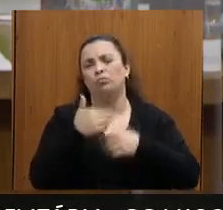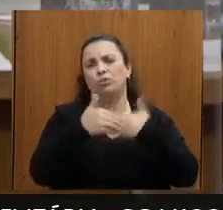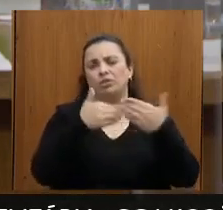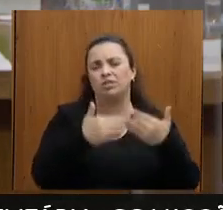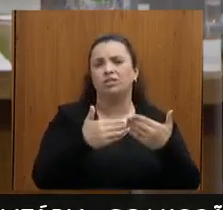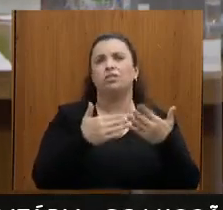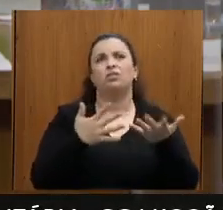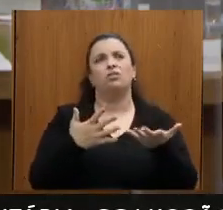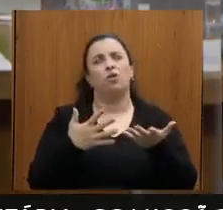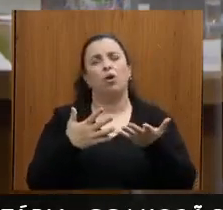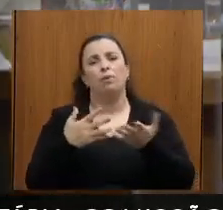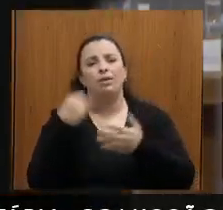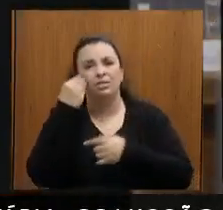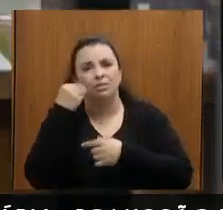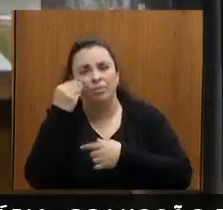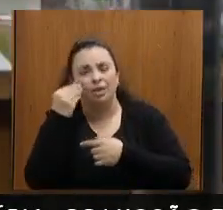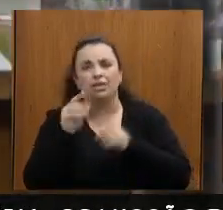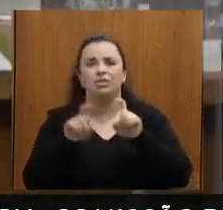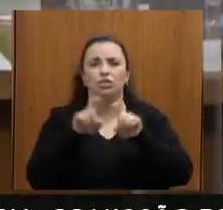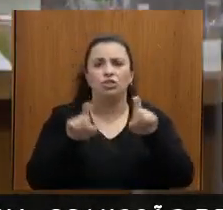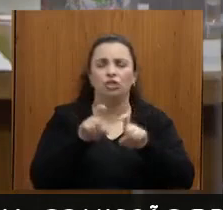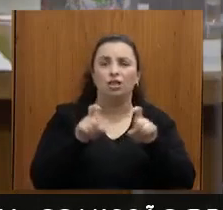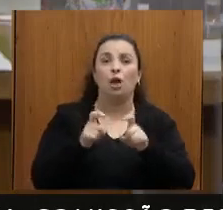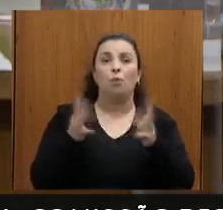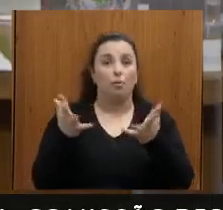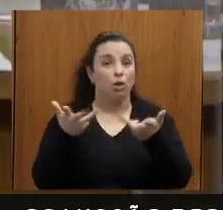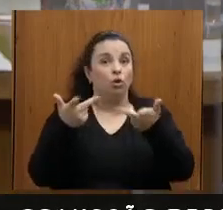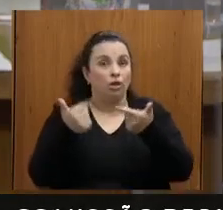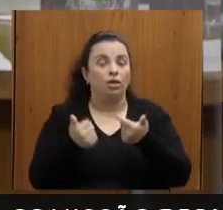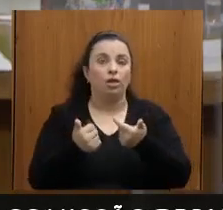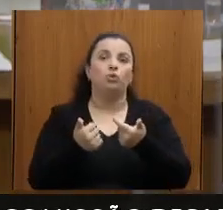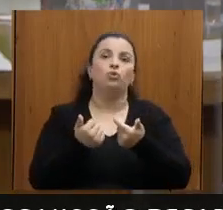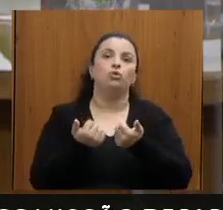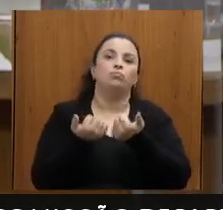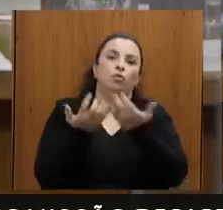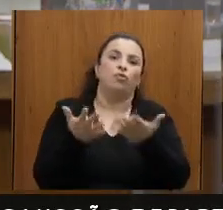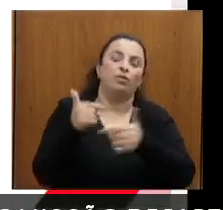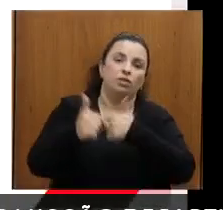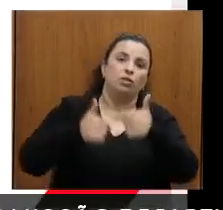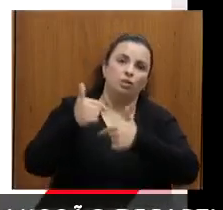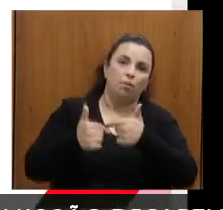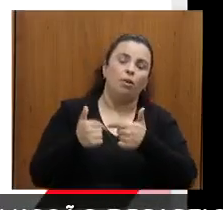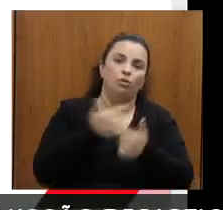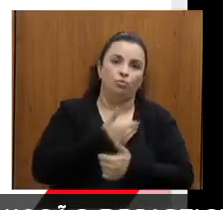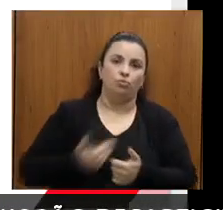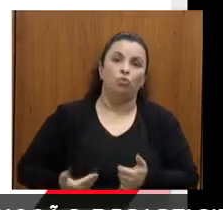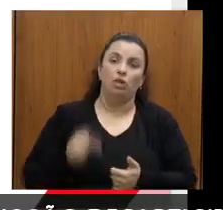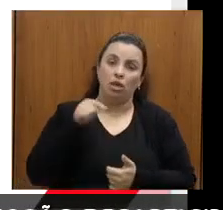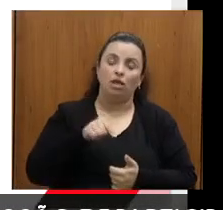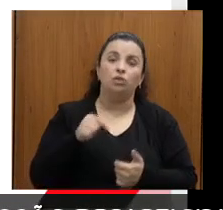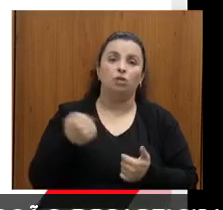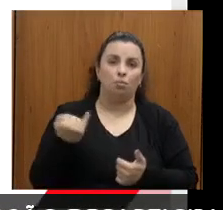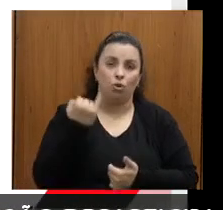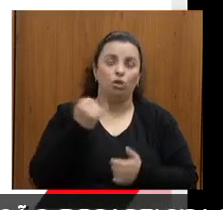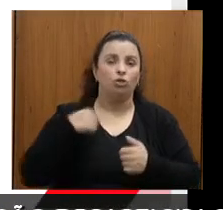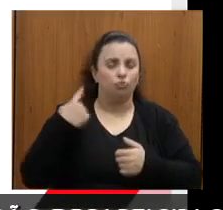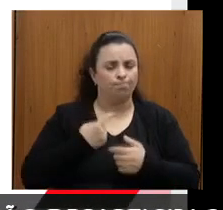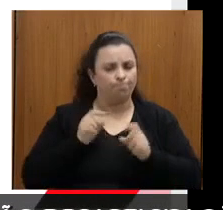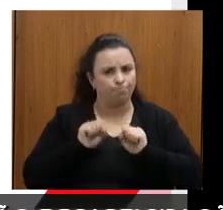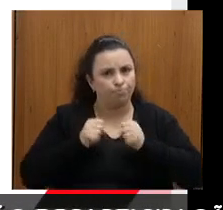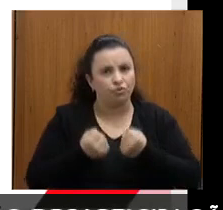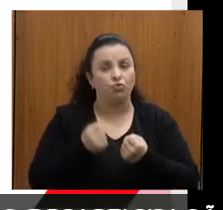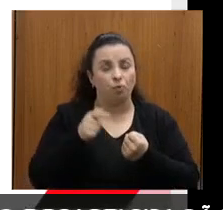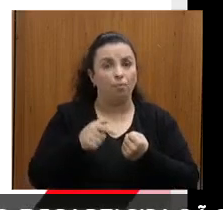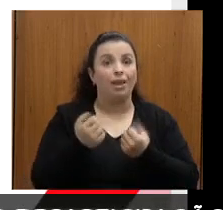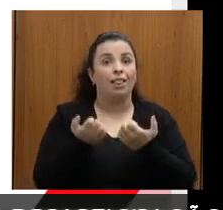e melhoria da experiência do usuário de serviços públicos, isso é algo que a gente tem buscado com bastante afinco na CEPLAG, que é trazer os serviços